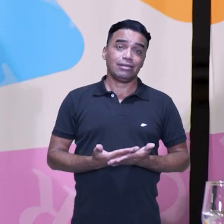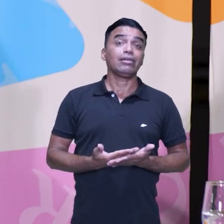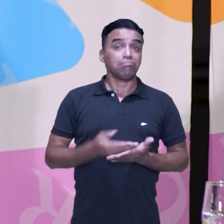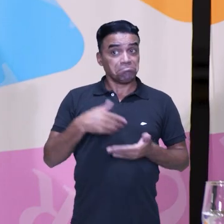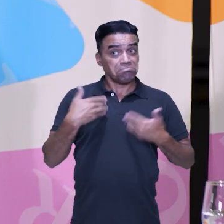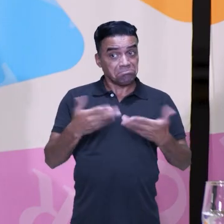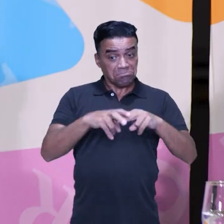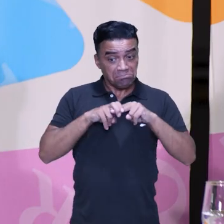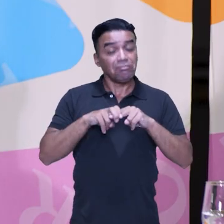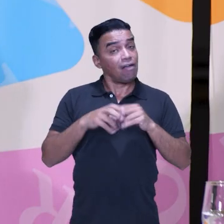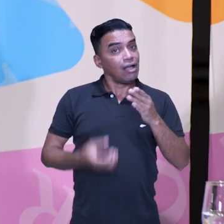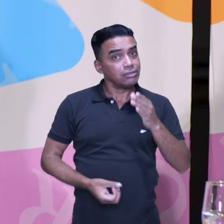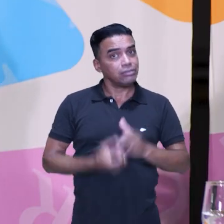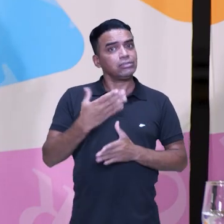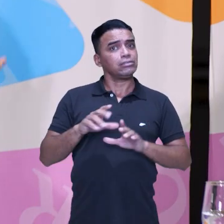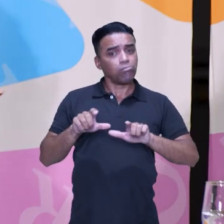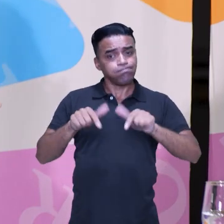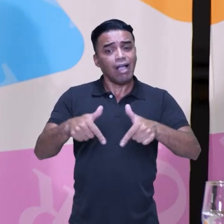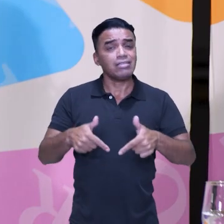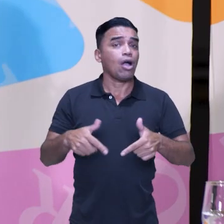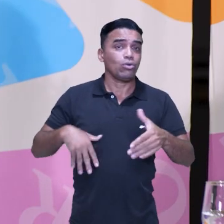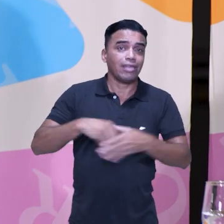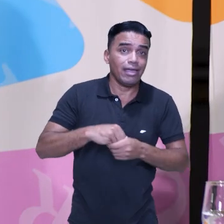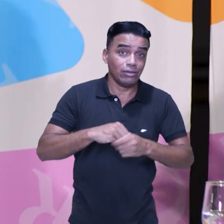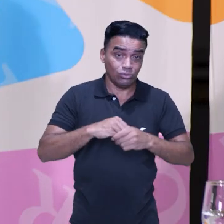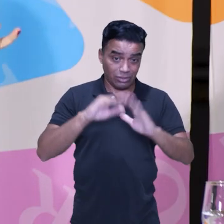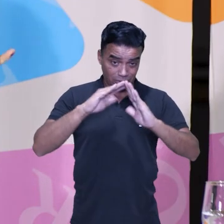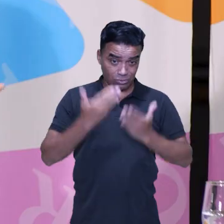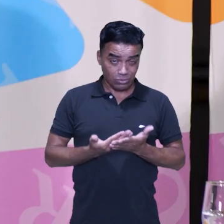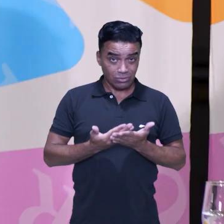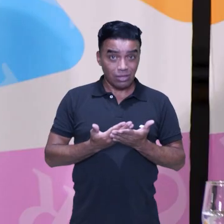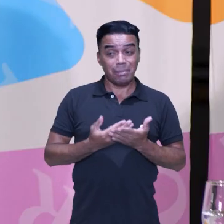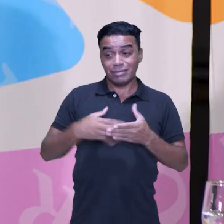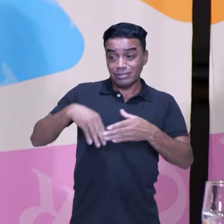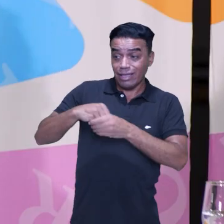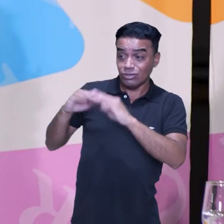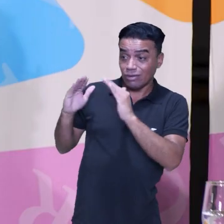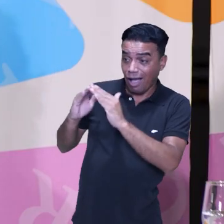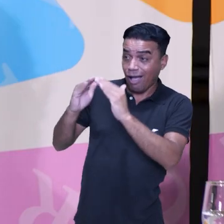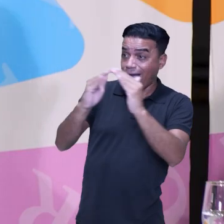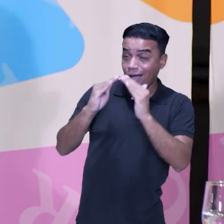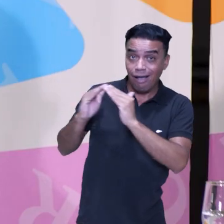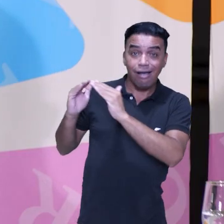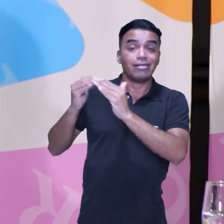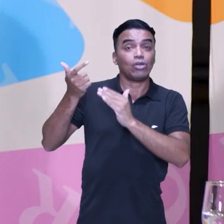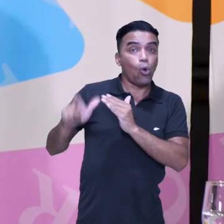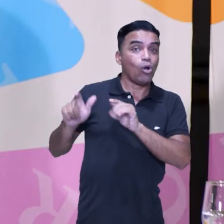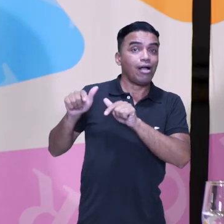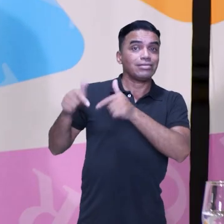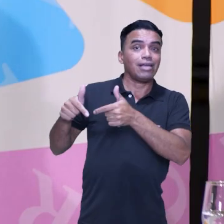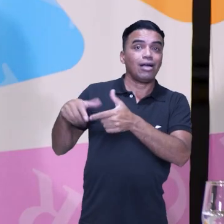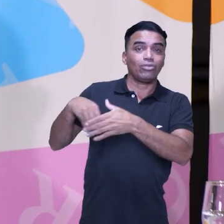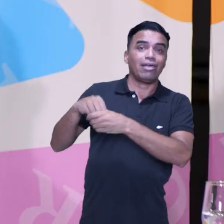vai gerando um engajamento não só dentro da sala de aula, mas também dentro de casa, com outros agentes